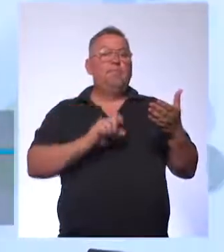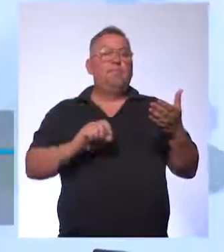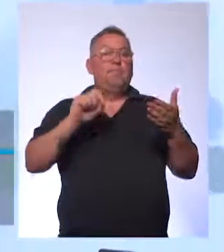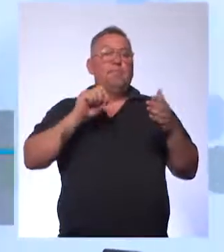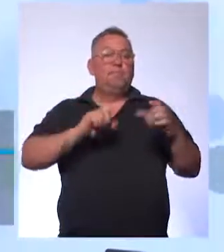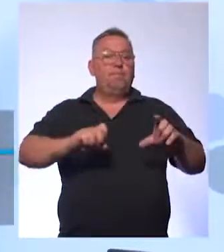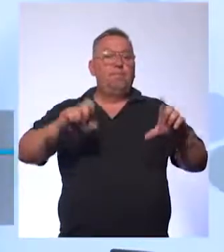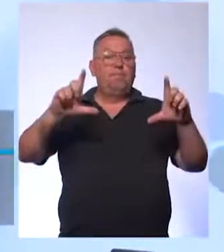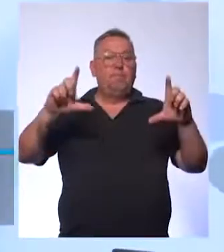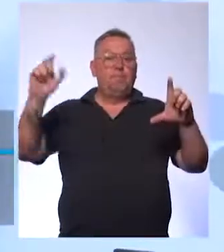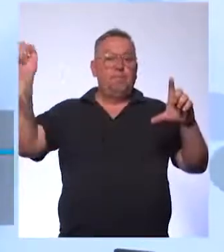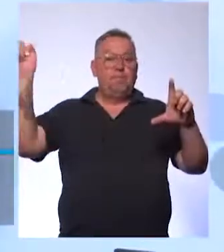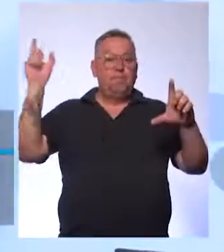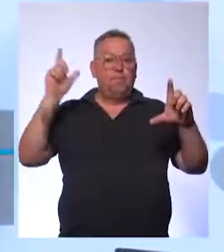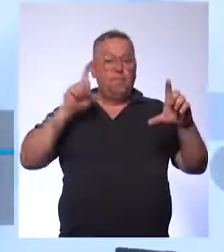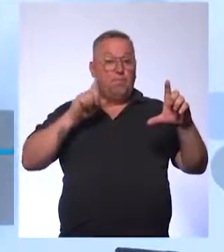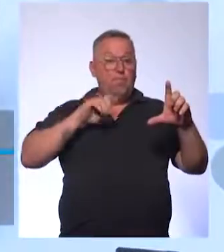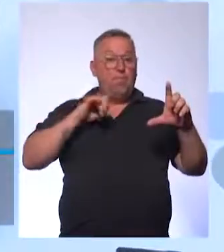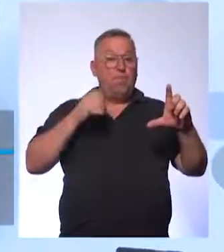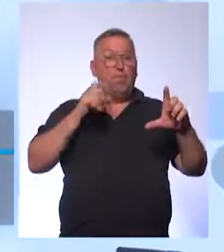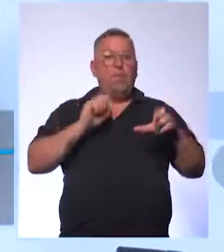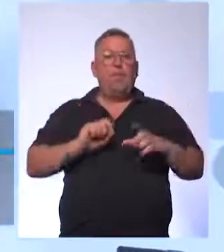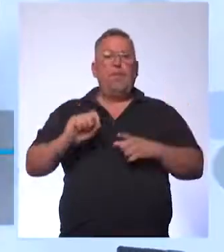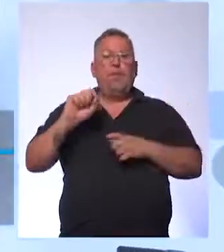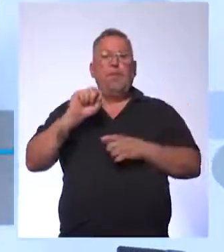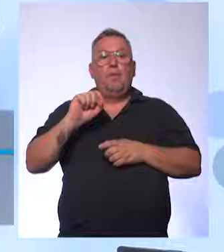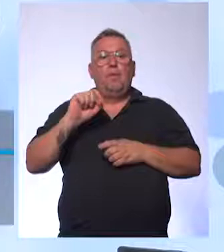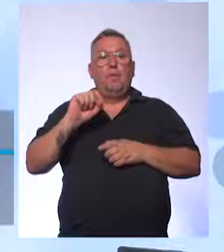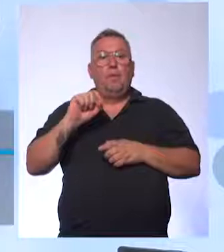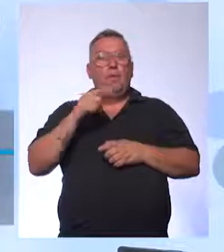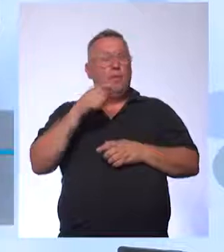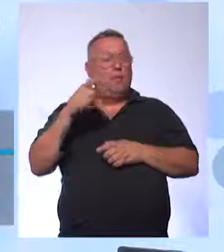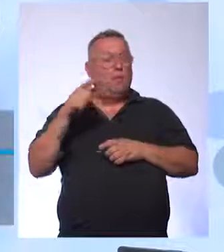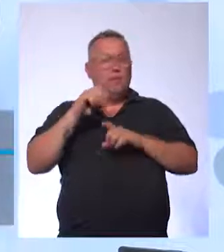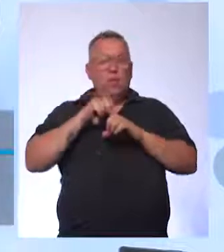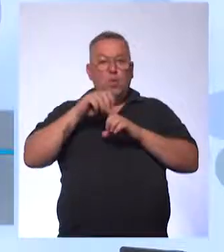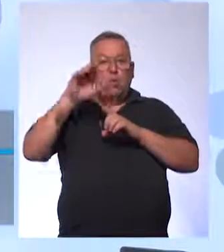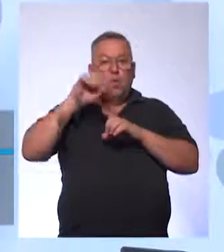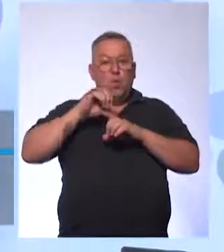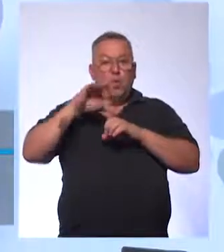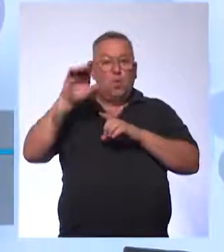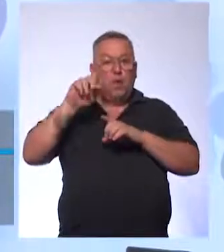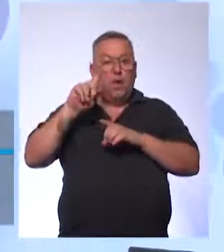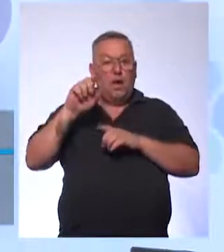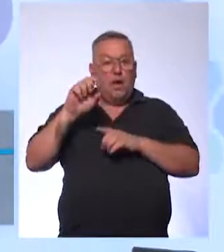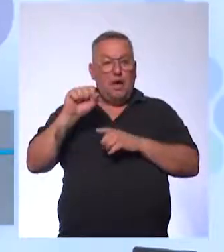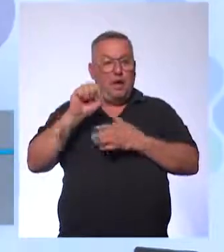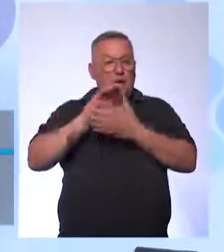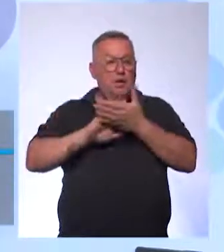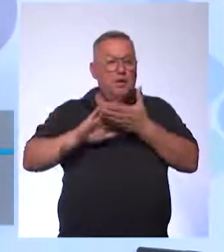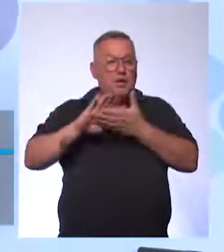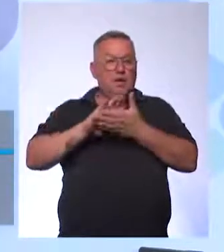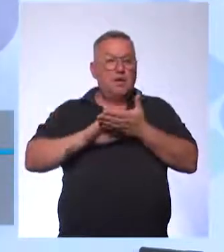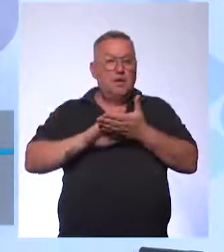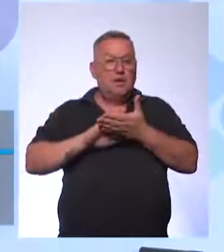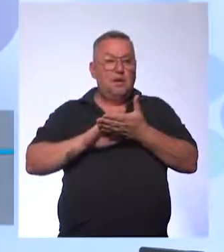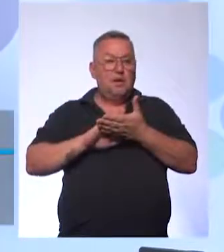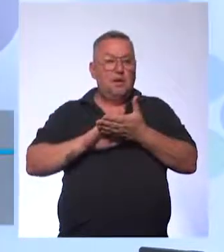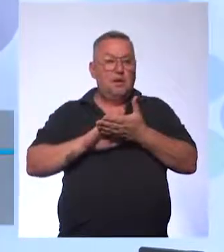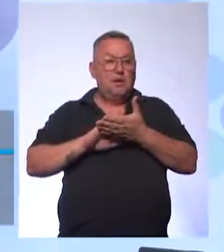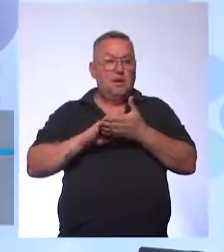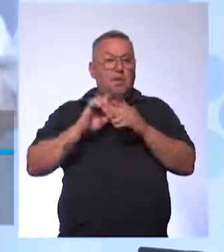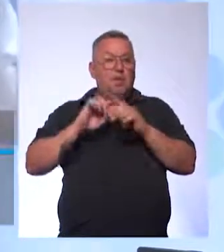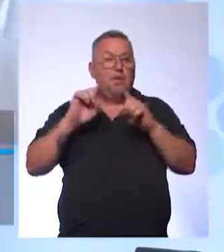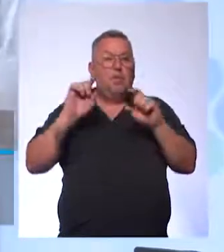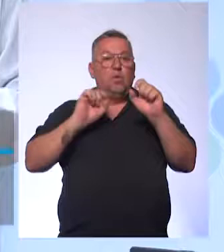painel fotovoltaico, a vantagem, né, é lógico que ele não está emitindo gases de efeito estufa, etc. e tal, mas